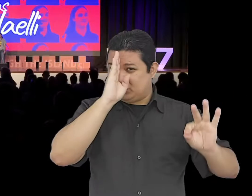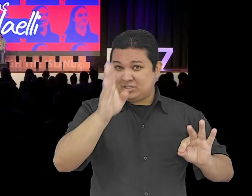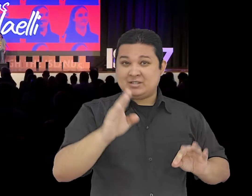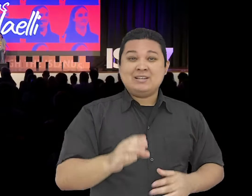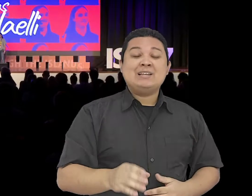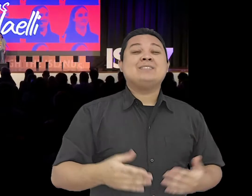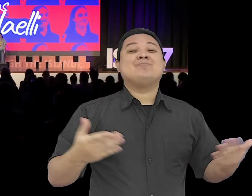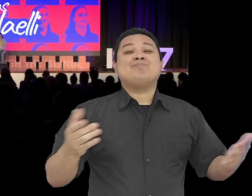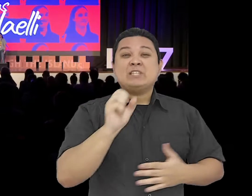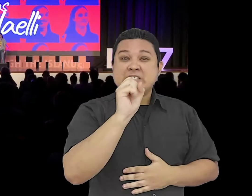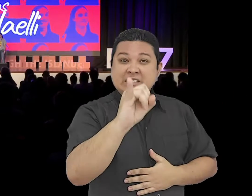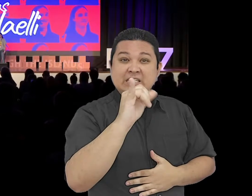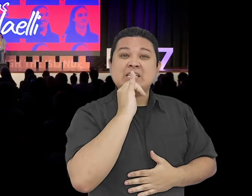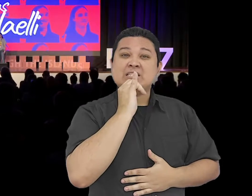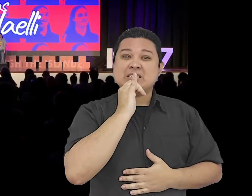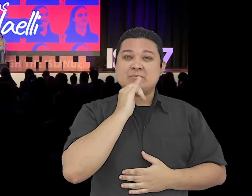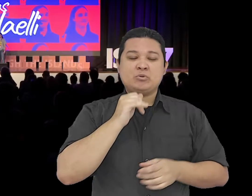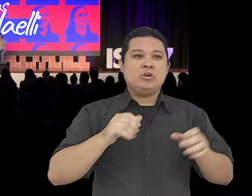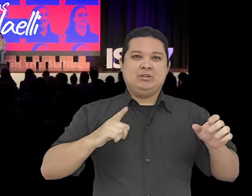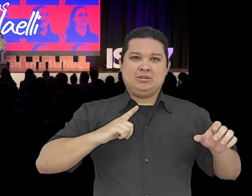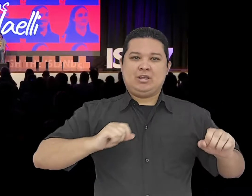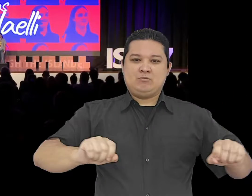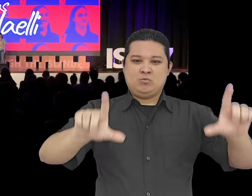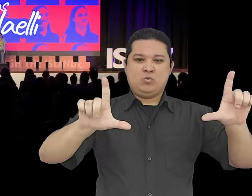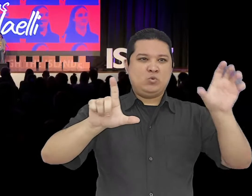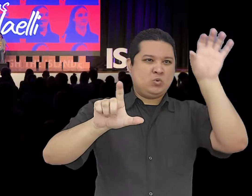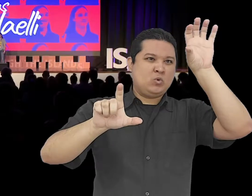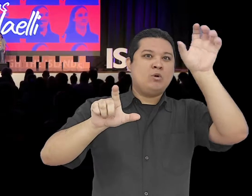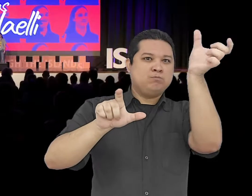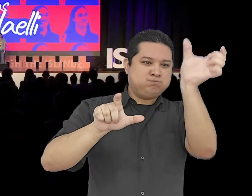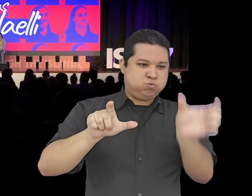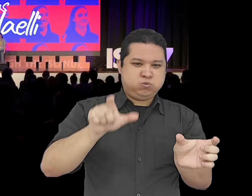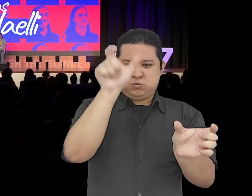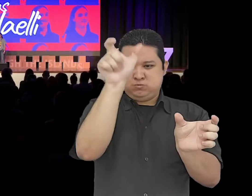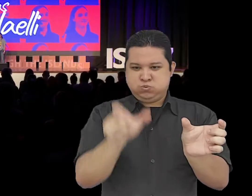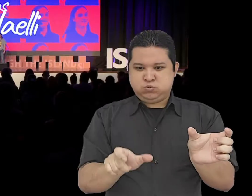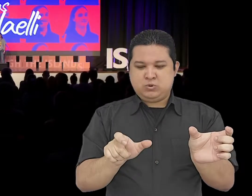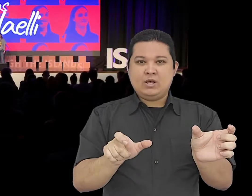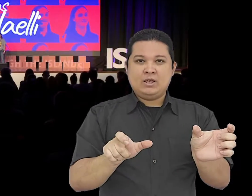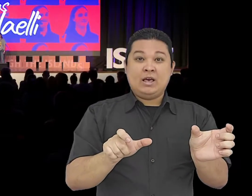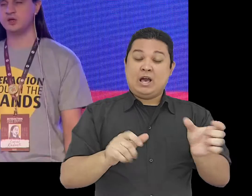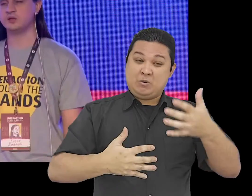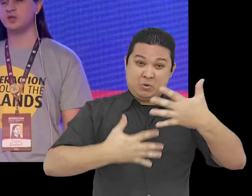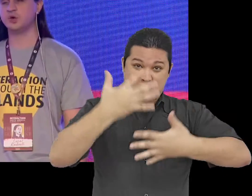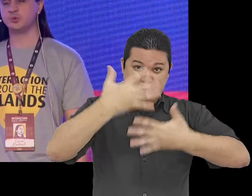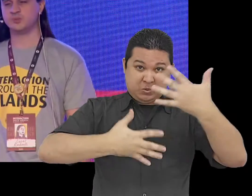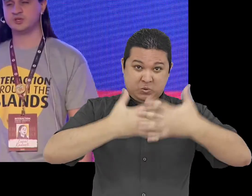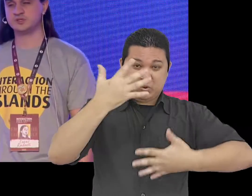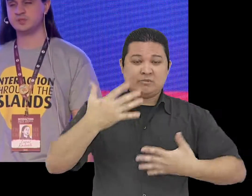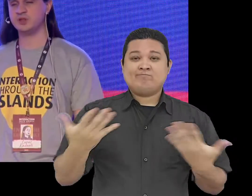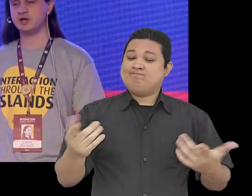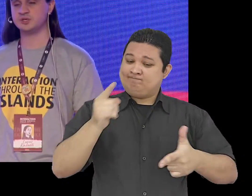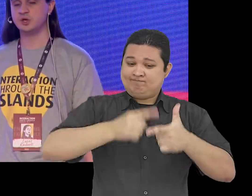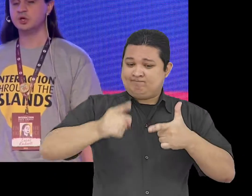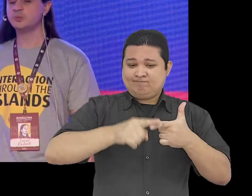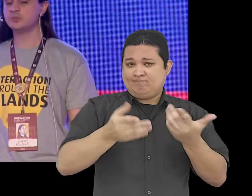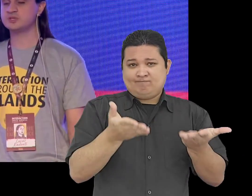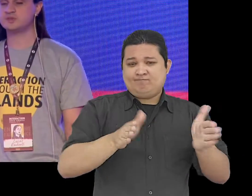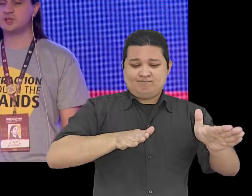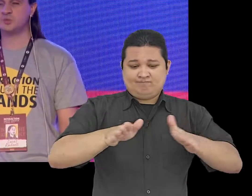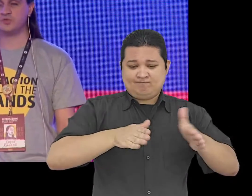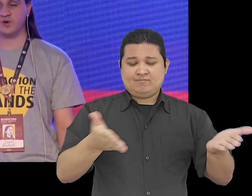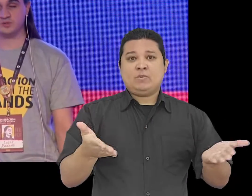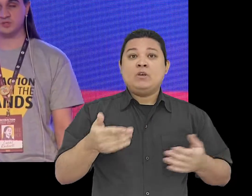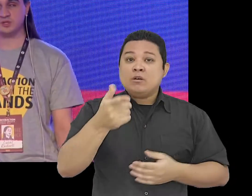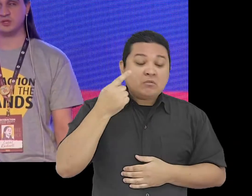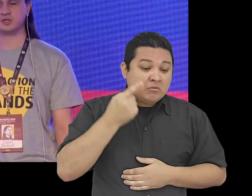ordem desses itens não fazem sentido numa interface para essa pessoa quando ela está fazendo essa navegação linear, está aí um problema de acessibilidade. E um problema